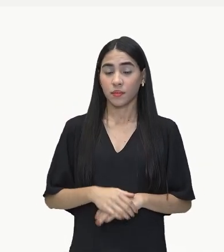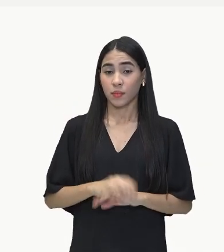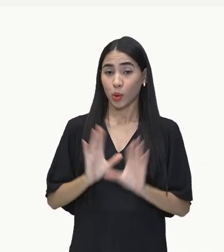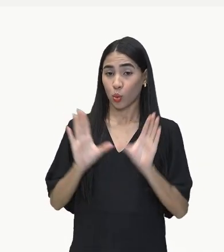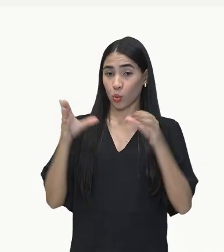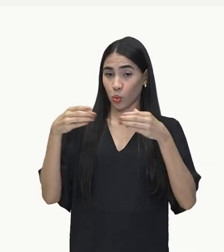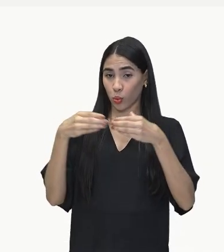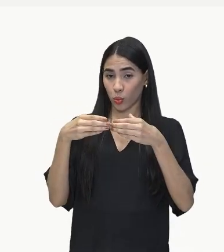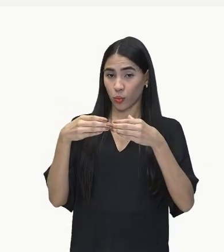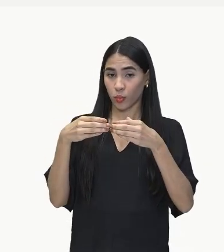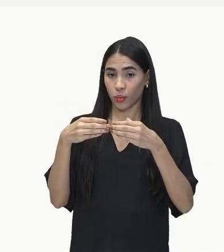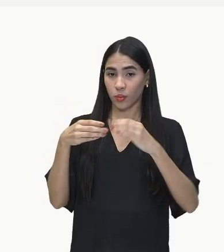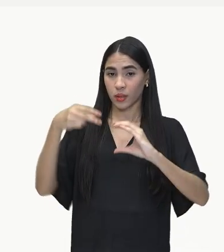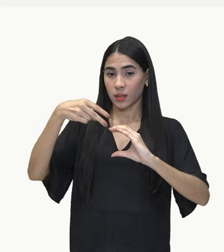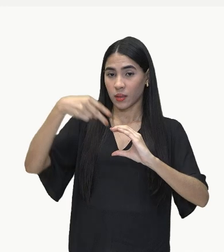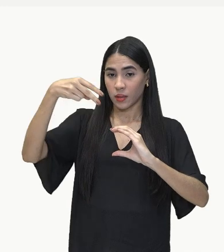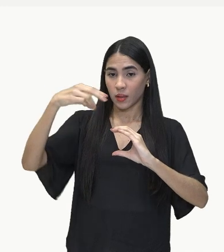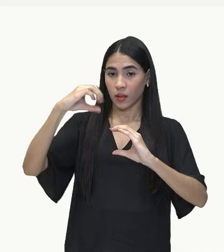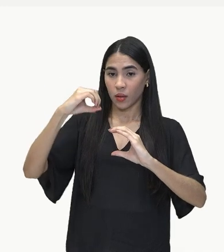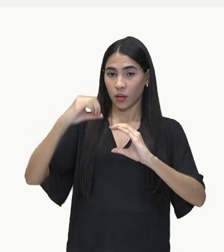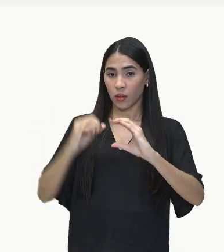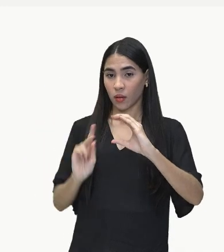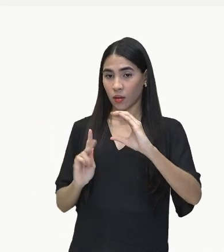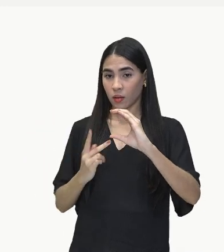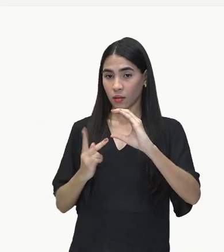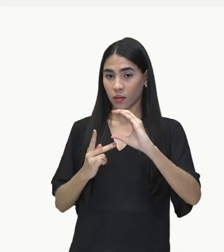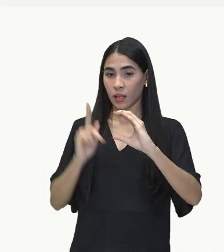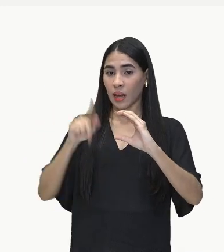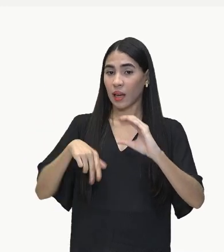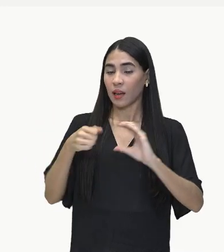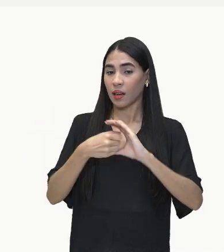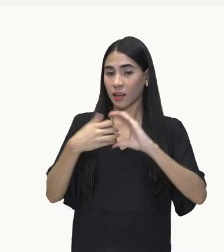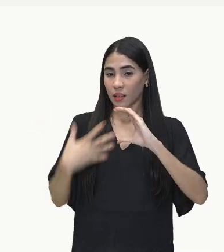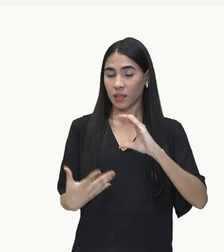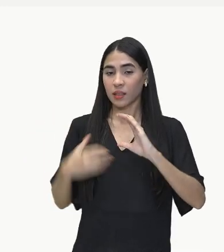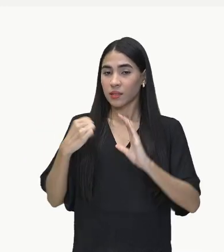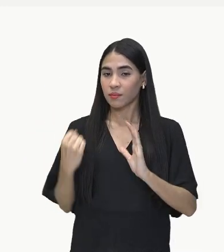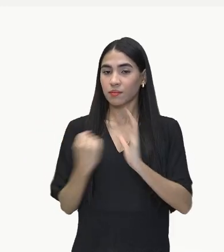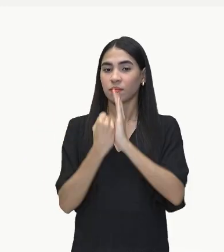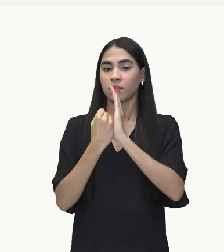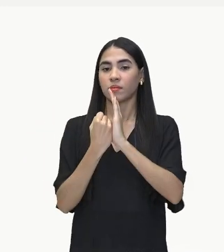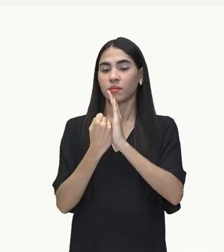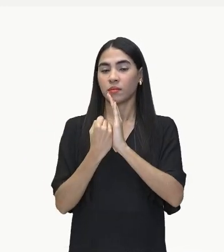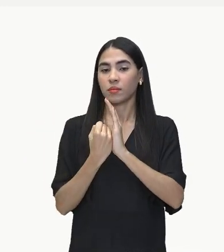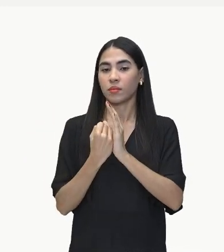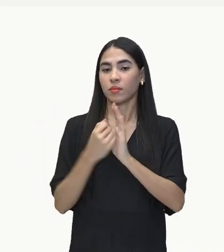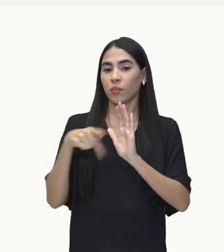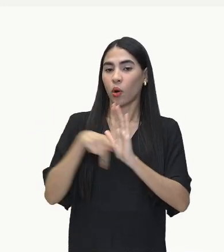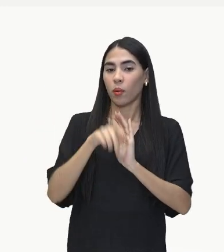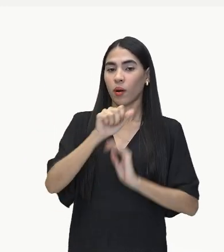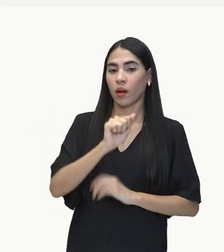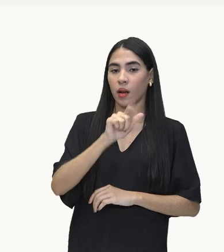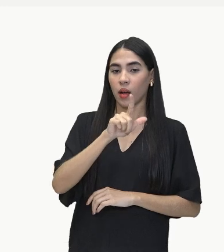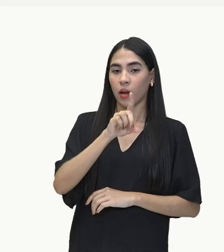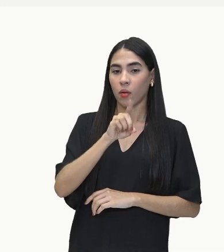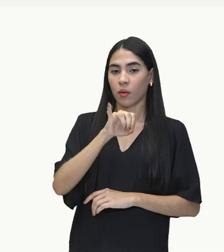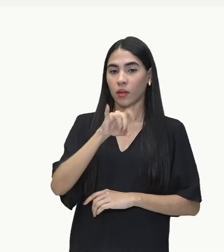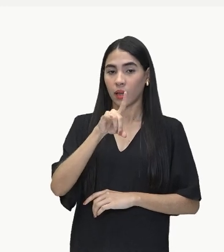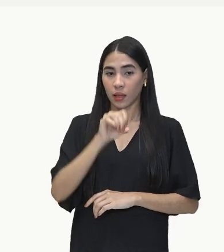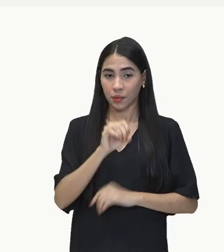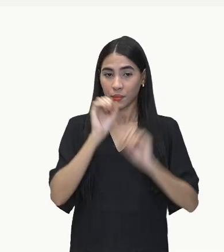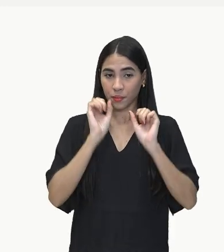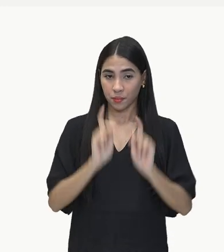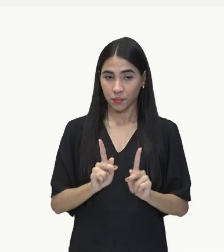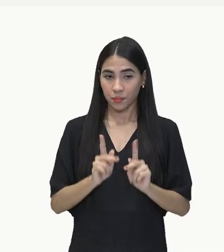grupo funcional é característica marcante de um aldeído,